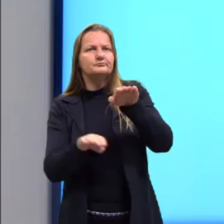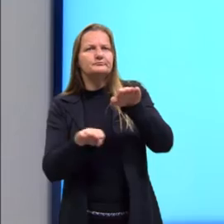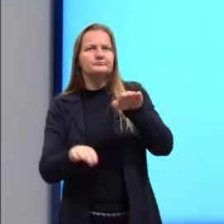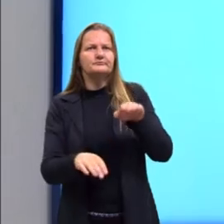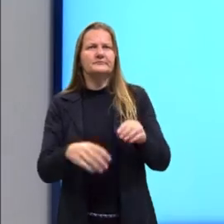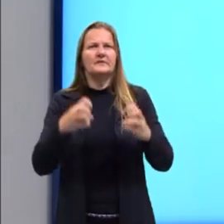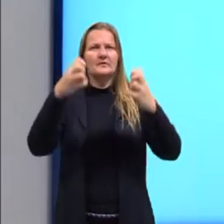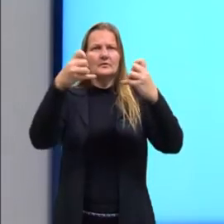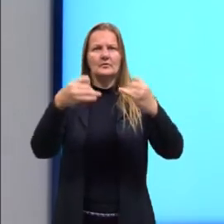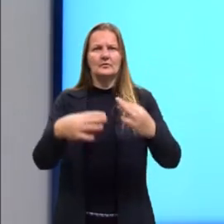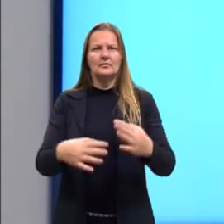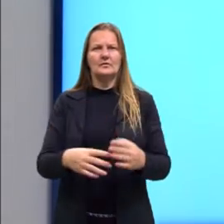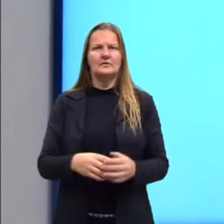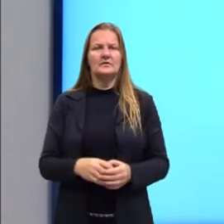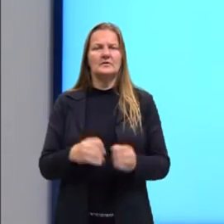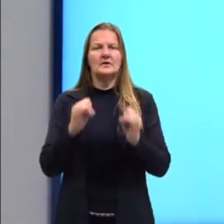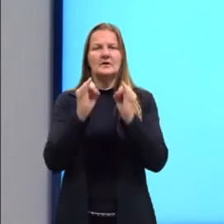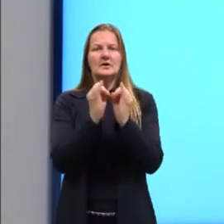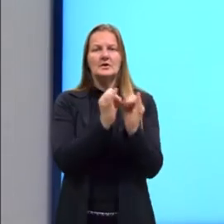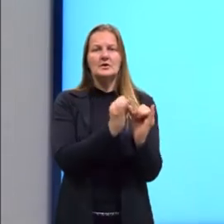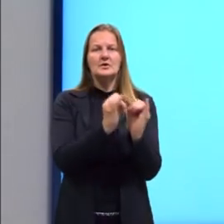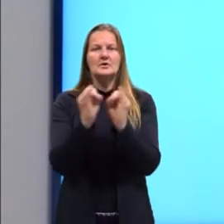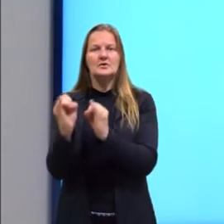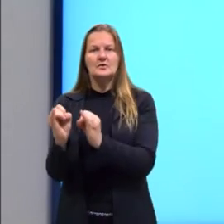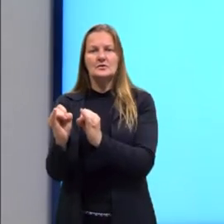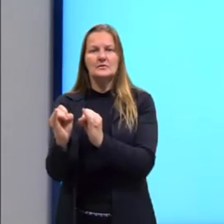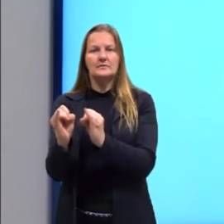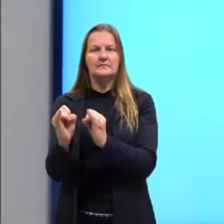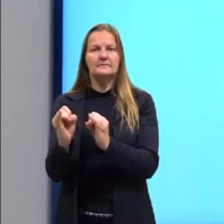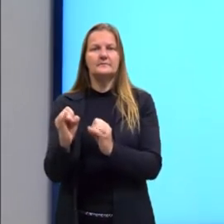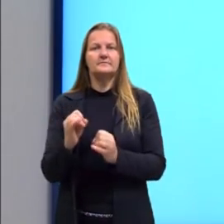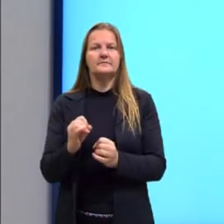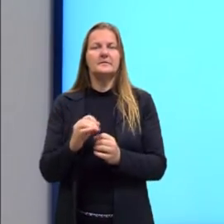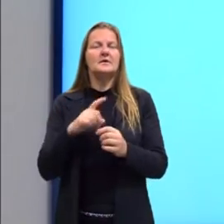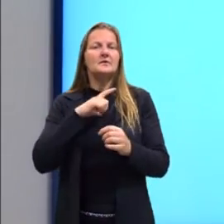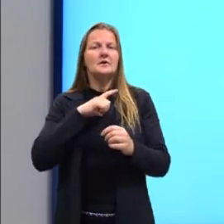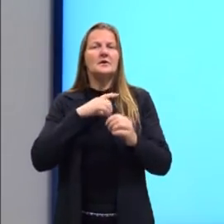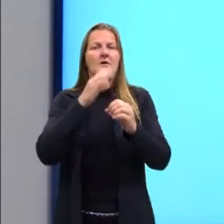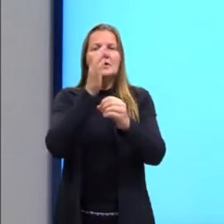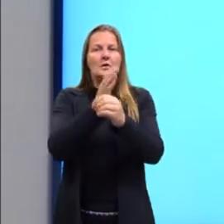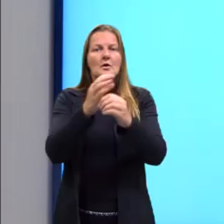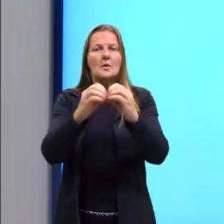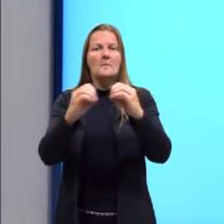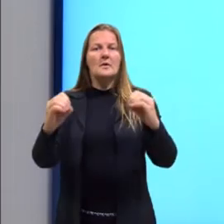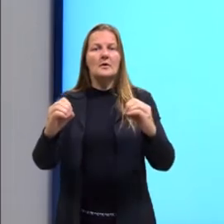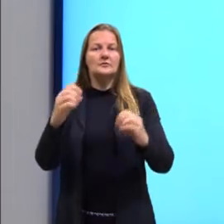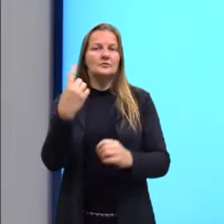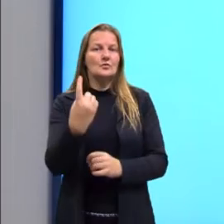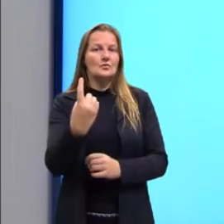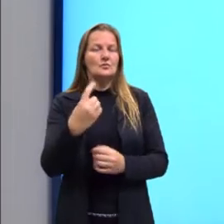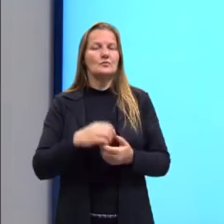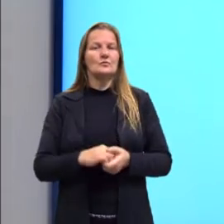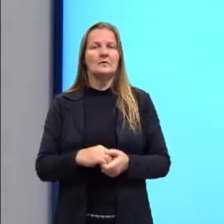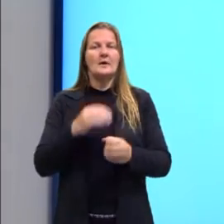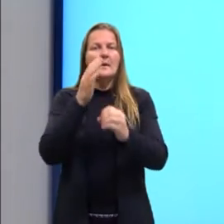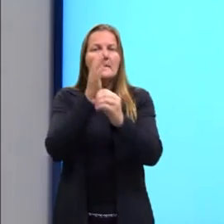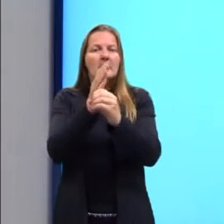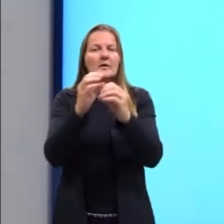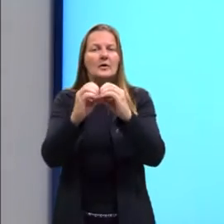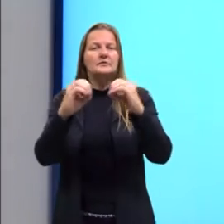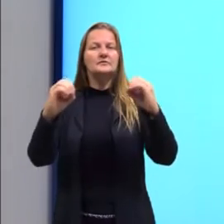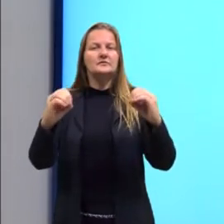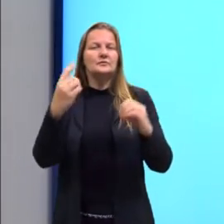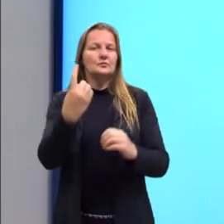então temos a fase da interfase depois começa então a meiose 1 a meiose 1